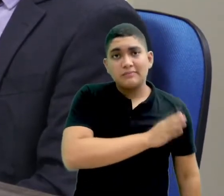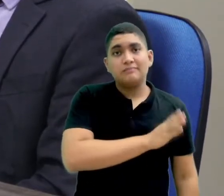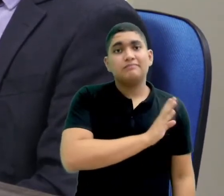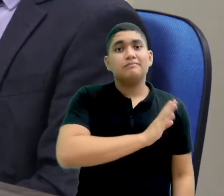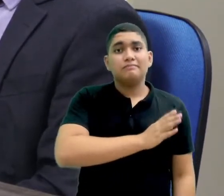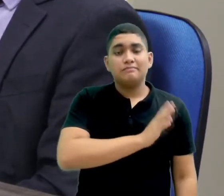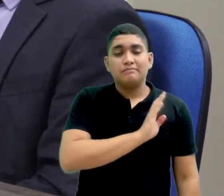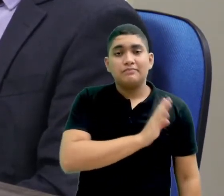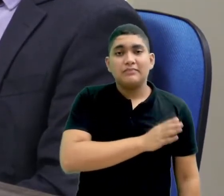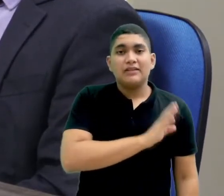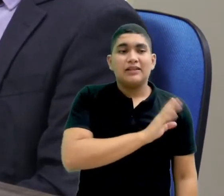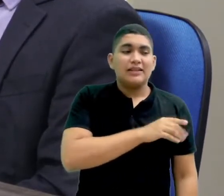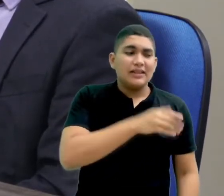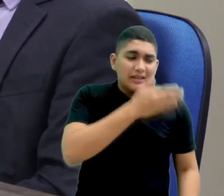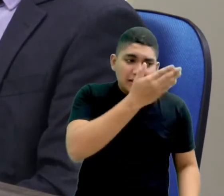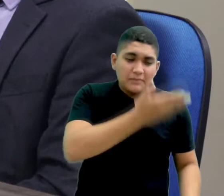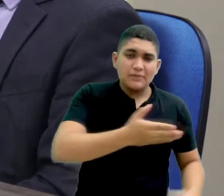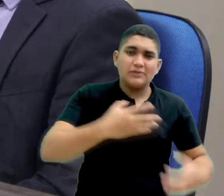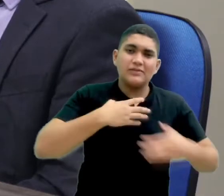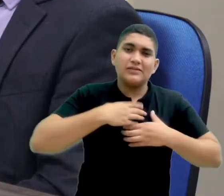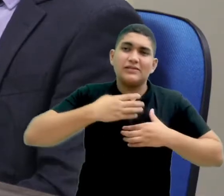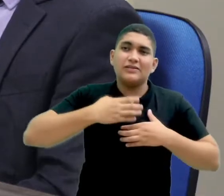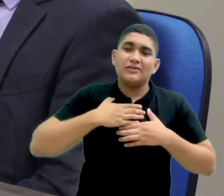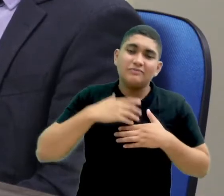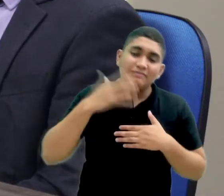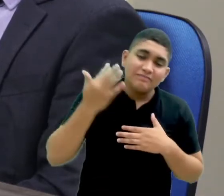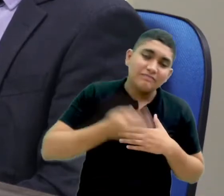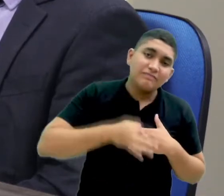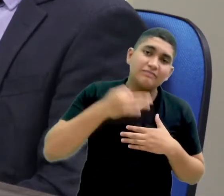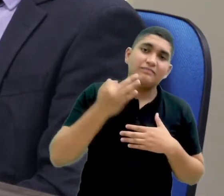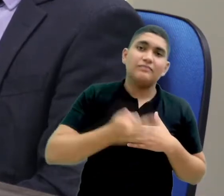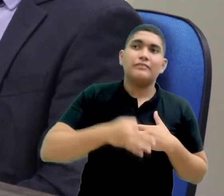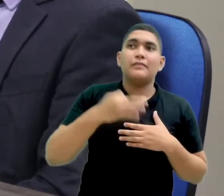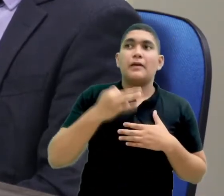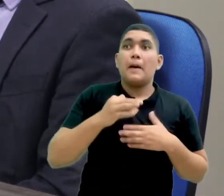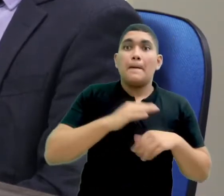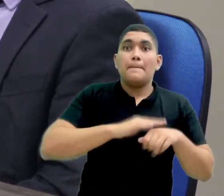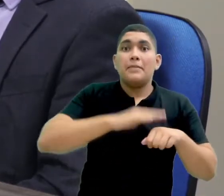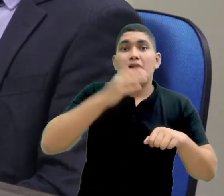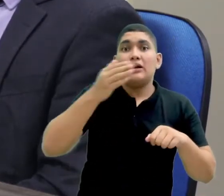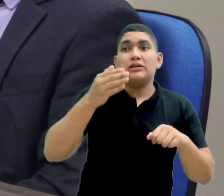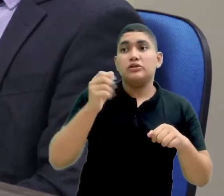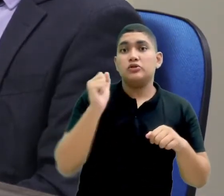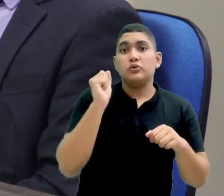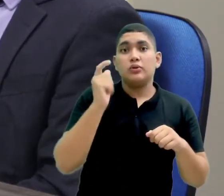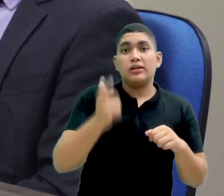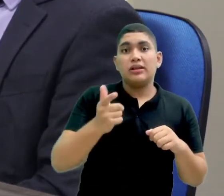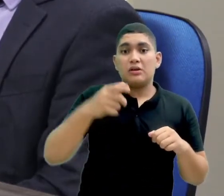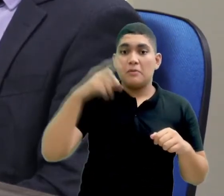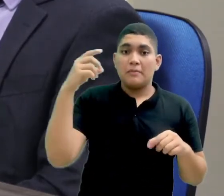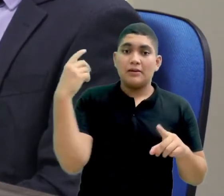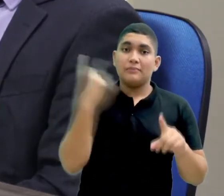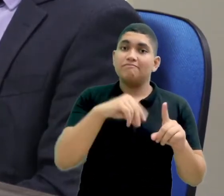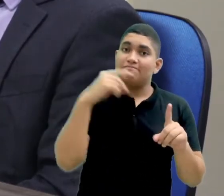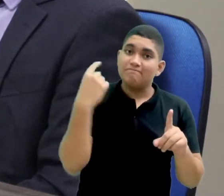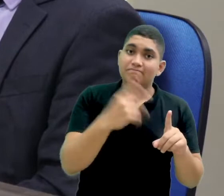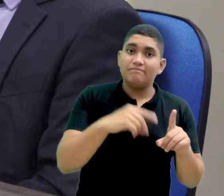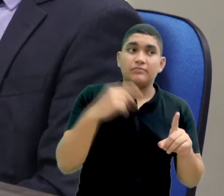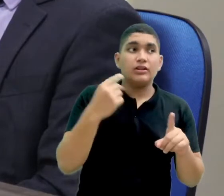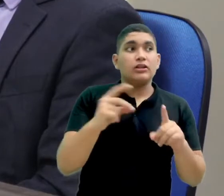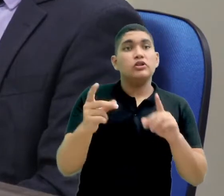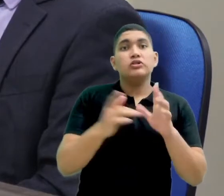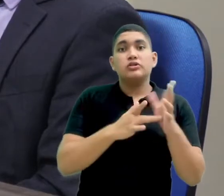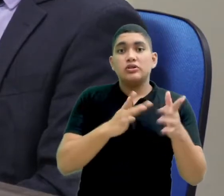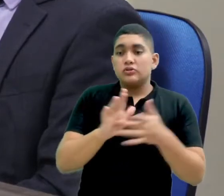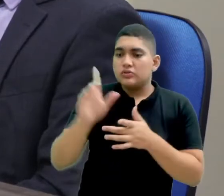e acaba machucando mais do que uma agressão física. Jesus vem trazer e dizer para nós,